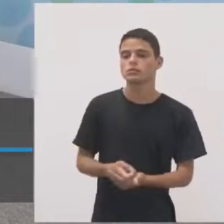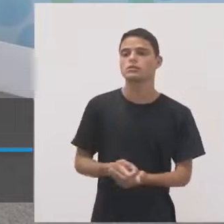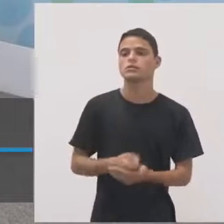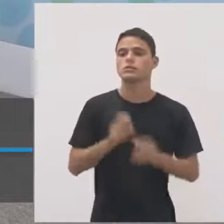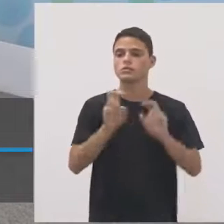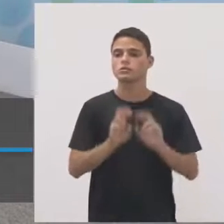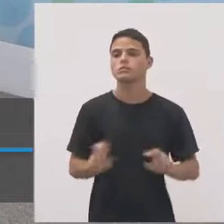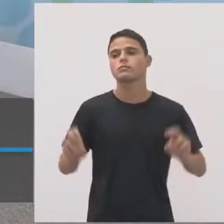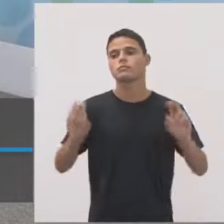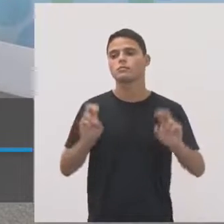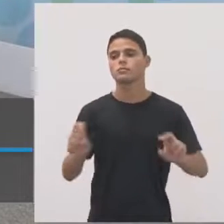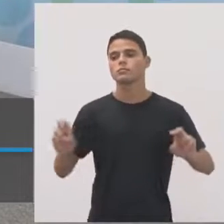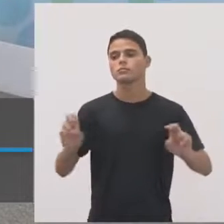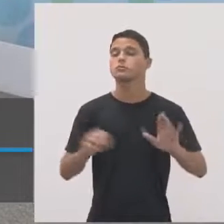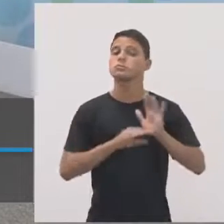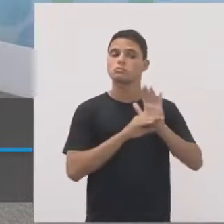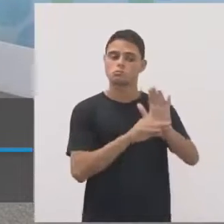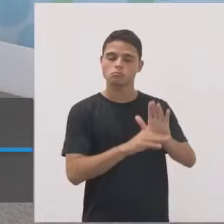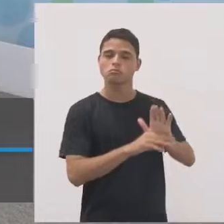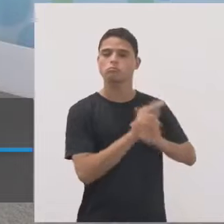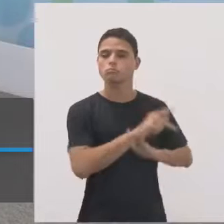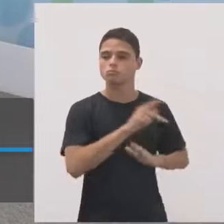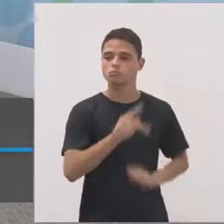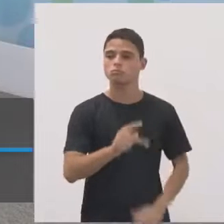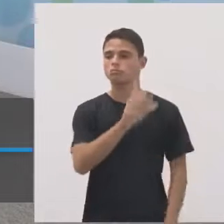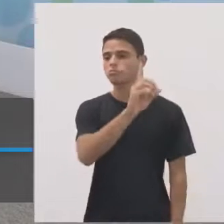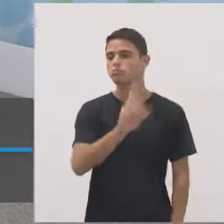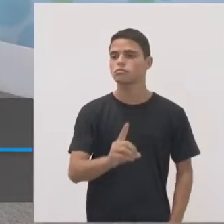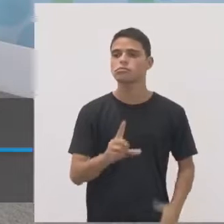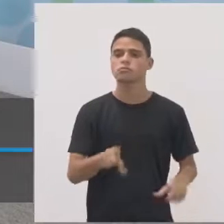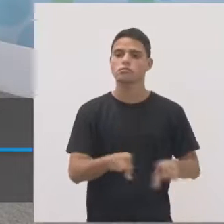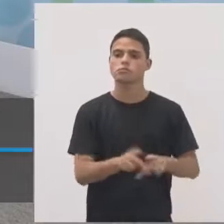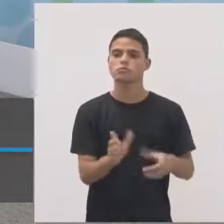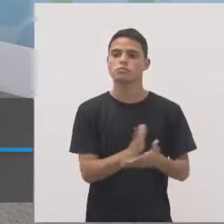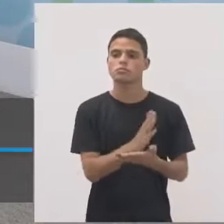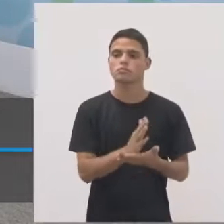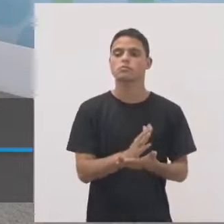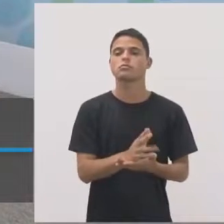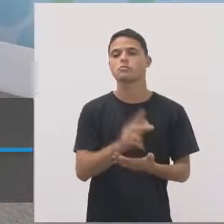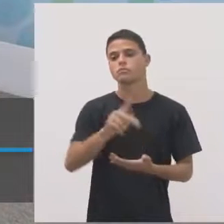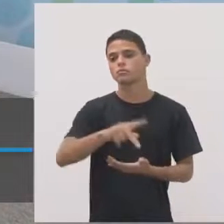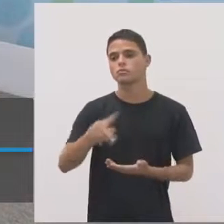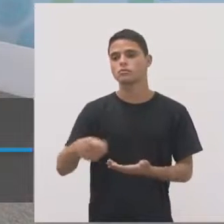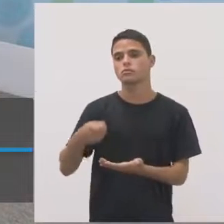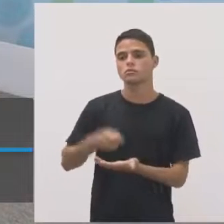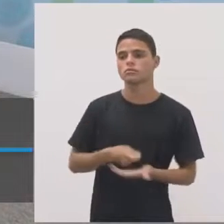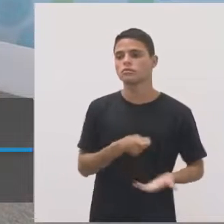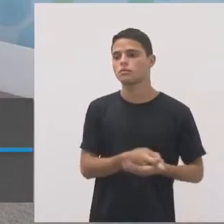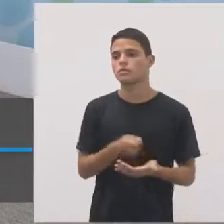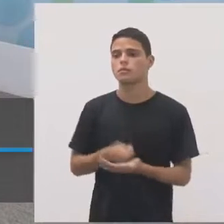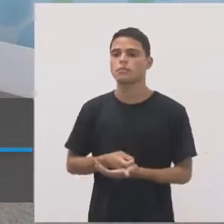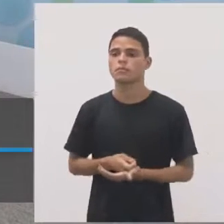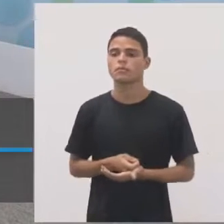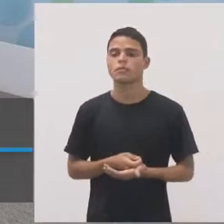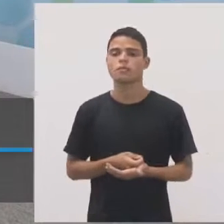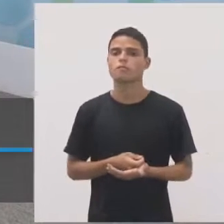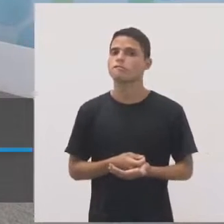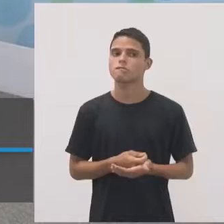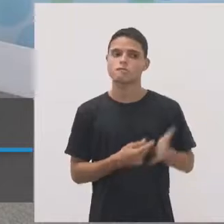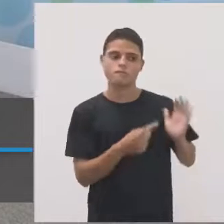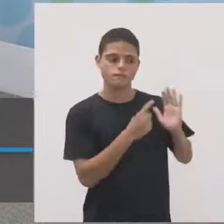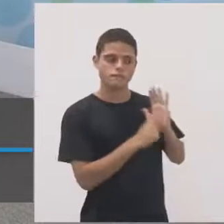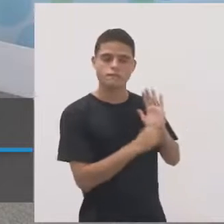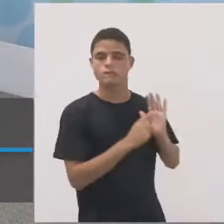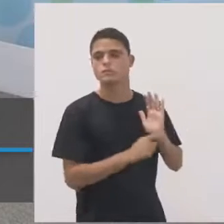essa formação é para ajudar os Proatec, os diretores, mas também as pessoas os professores que compraram os computadores, né? Computador,